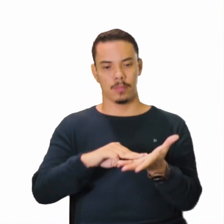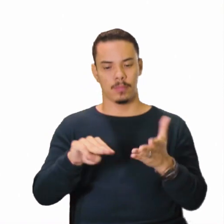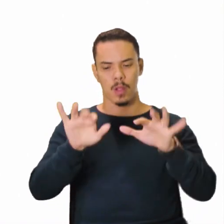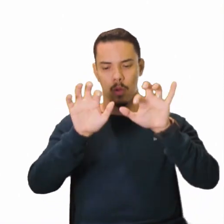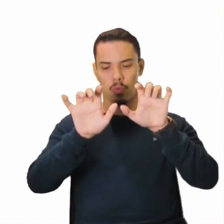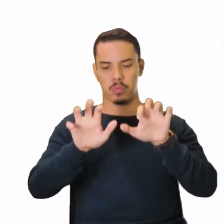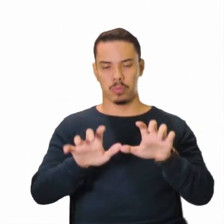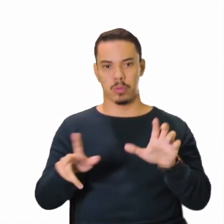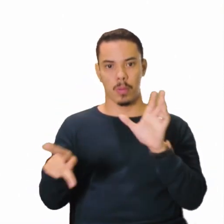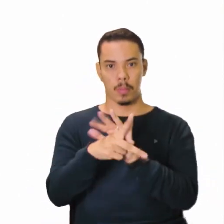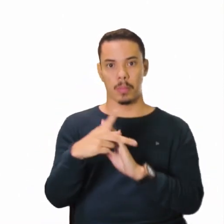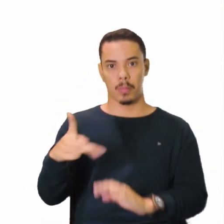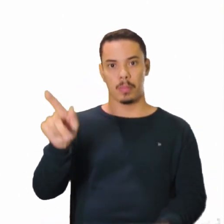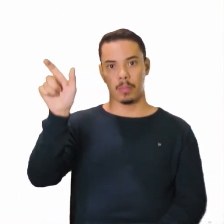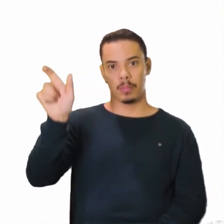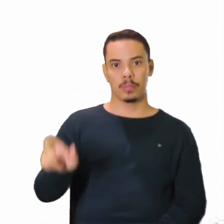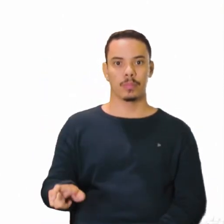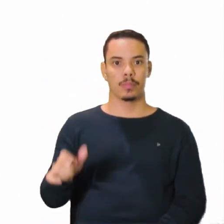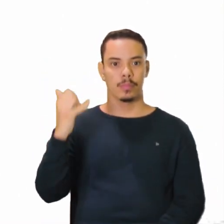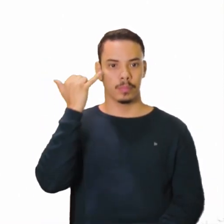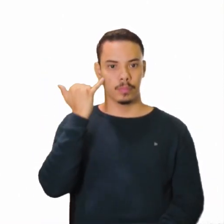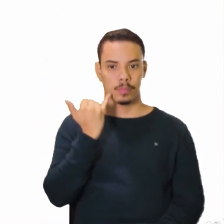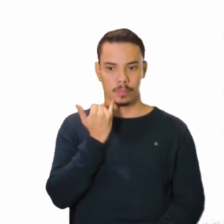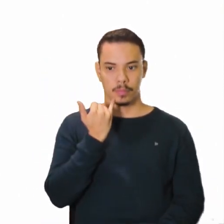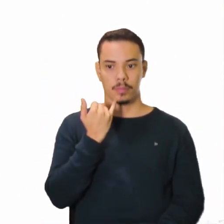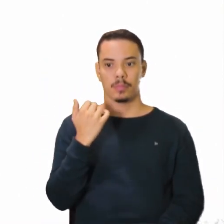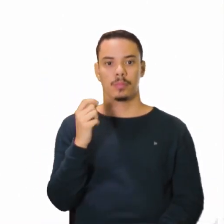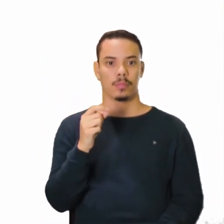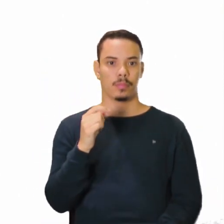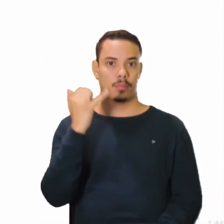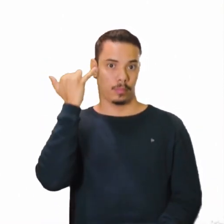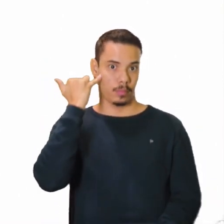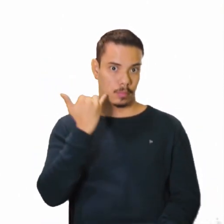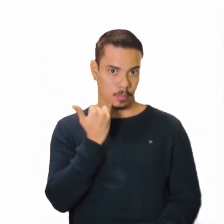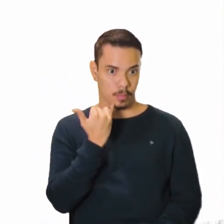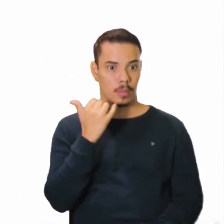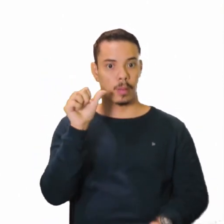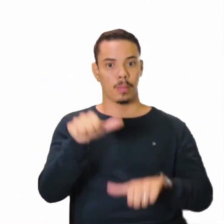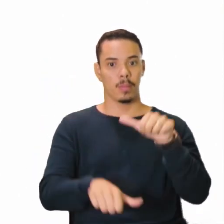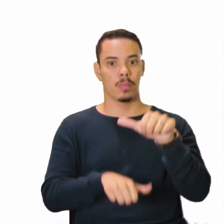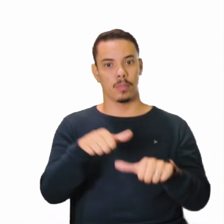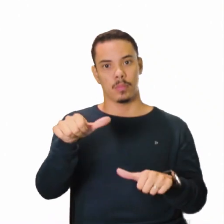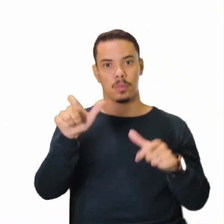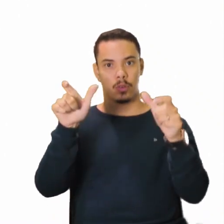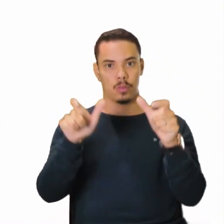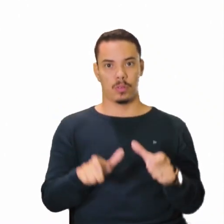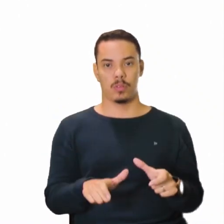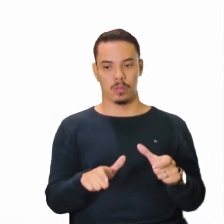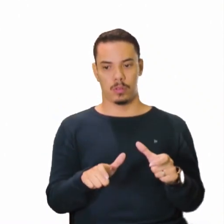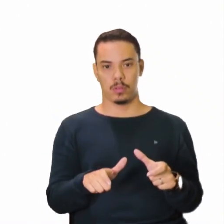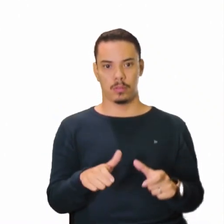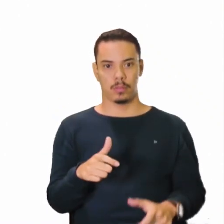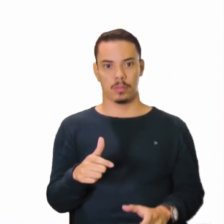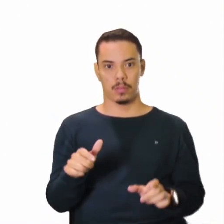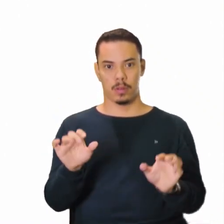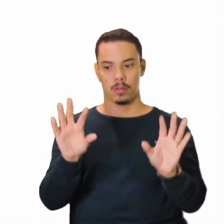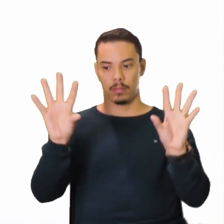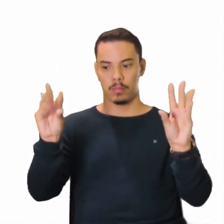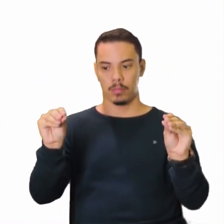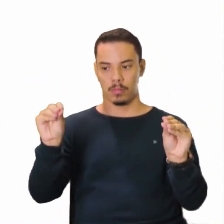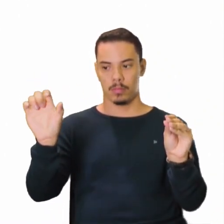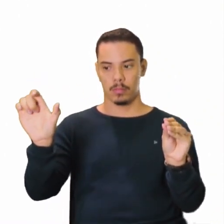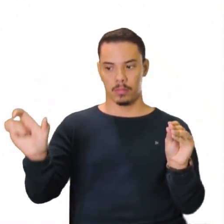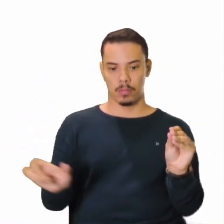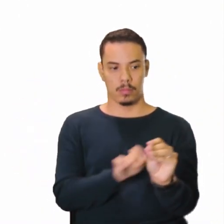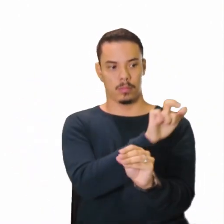para João. Olha, o que acontece? O João, ele mudou de local, não é isso? Ele está no final da